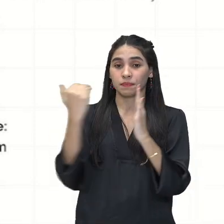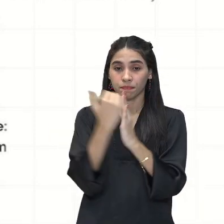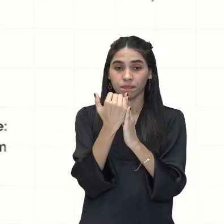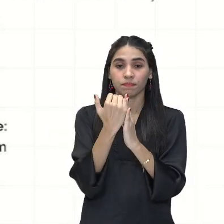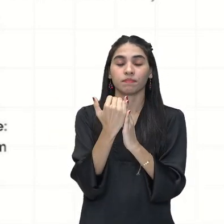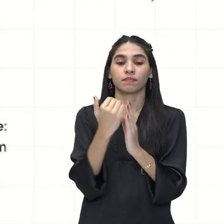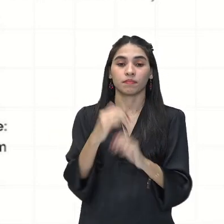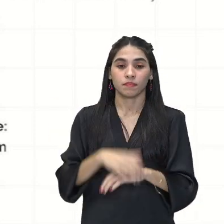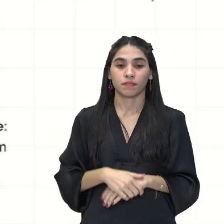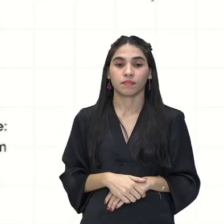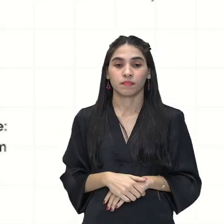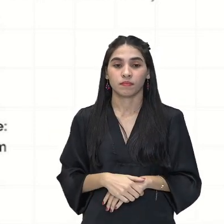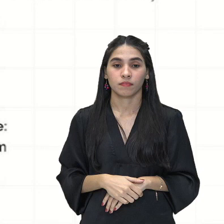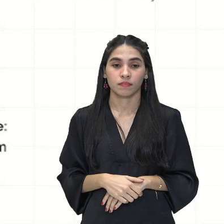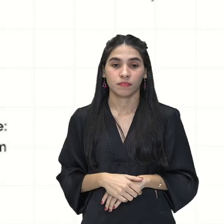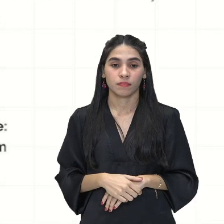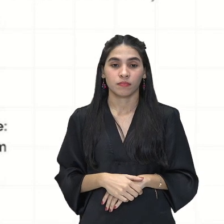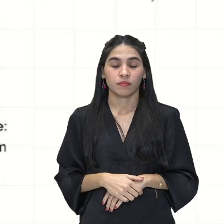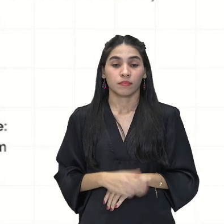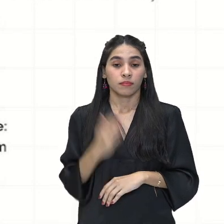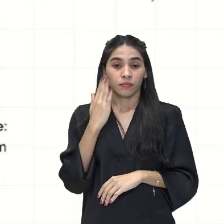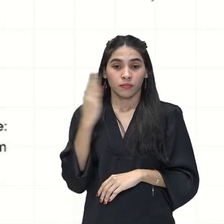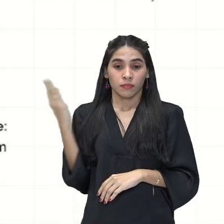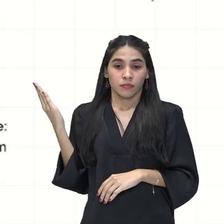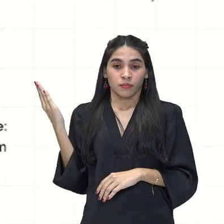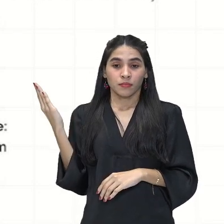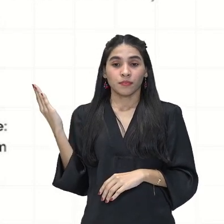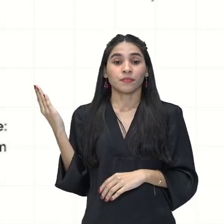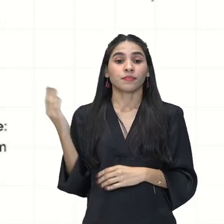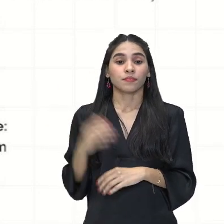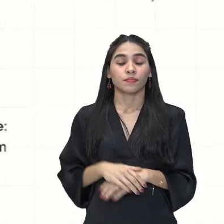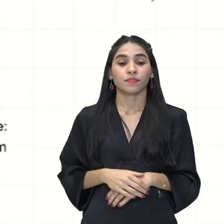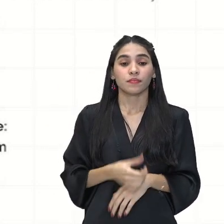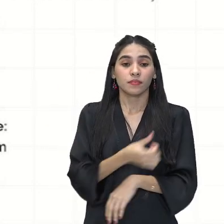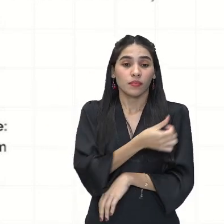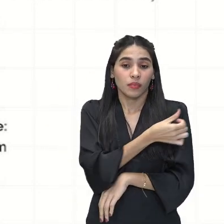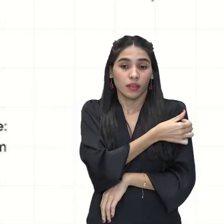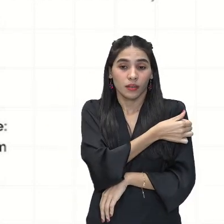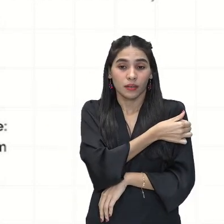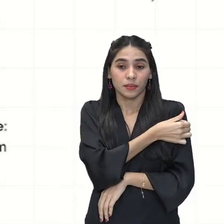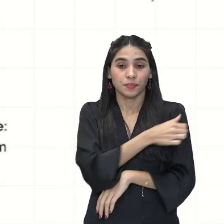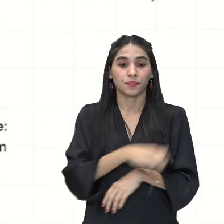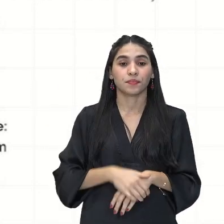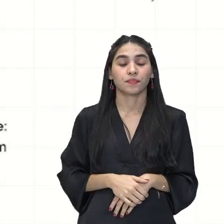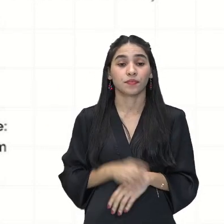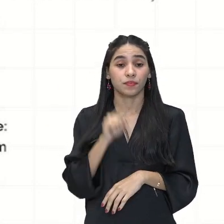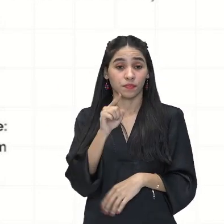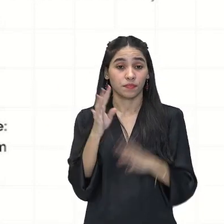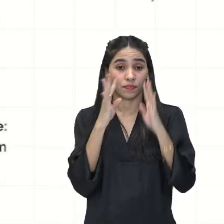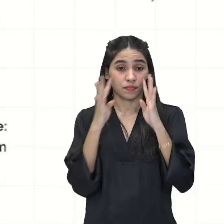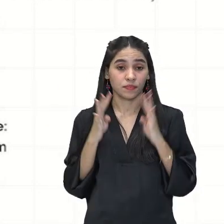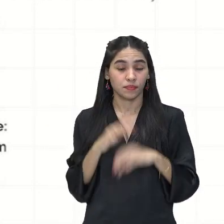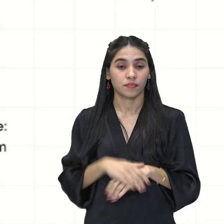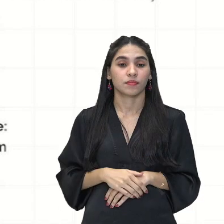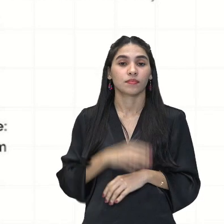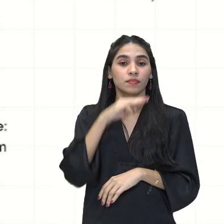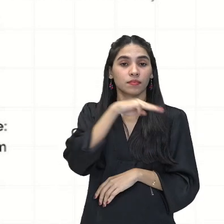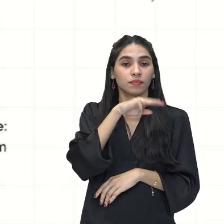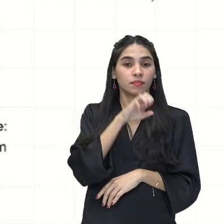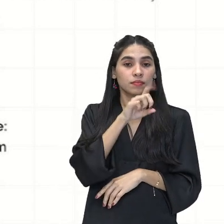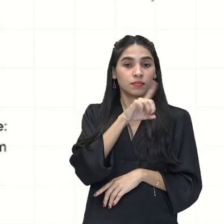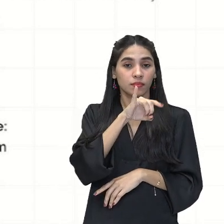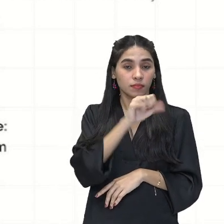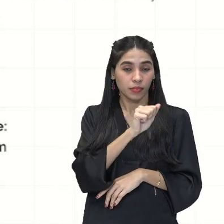da média da turma pesquisada. Então, ó, no 6º aninho, observe que a média